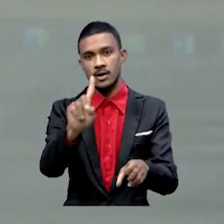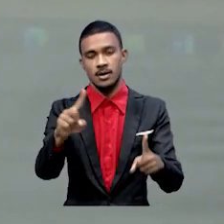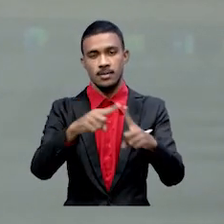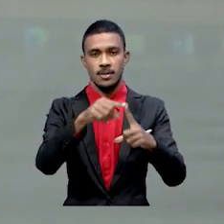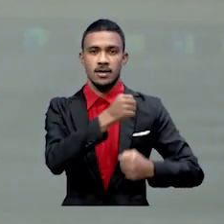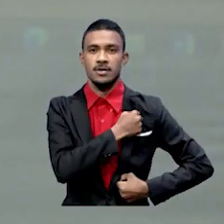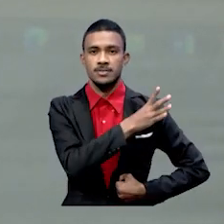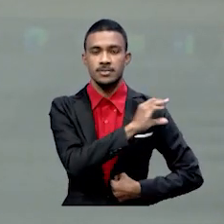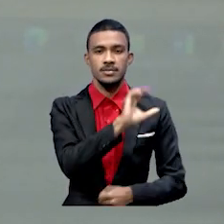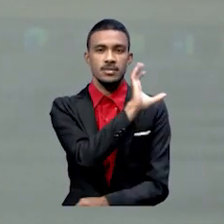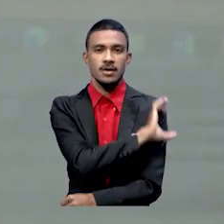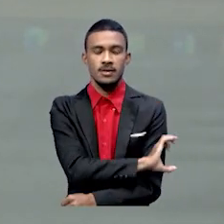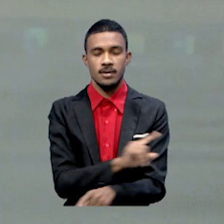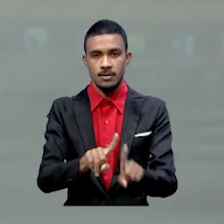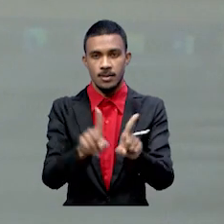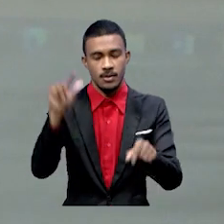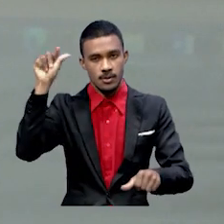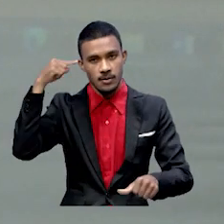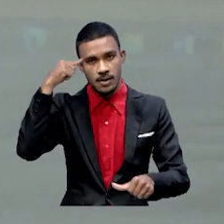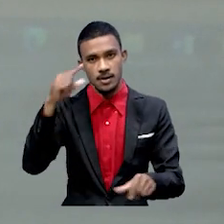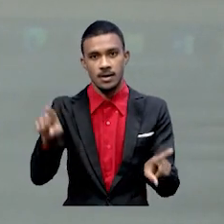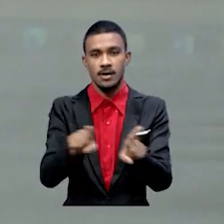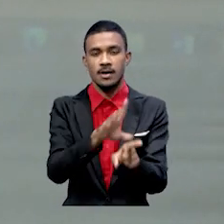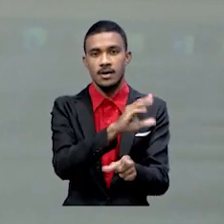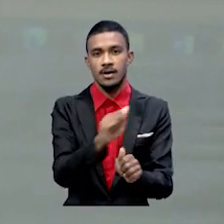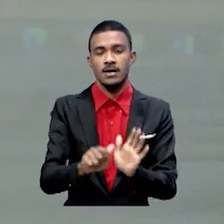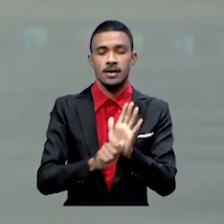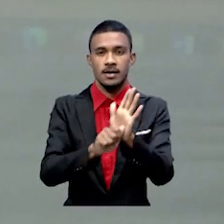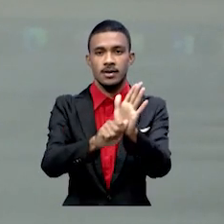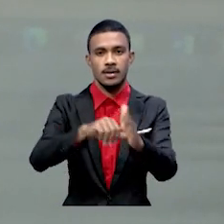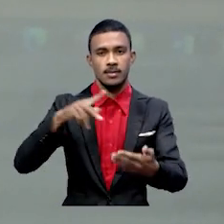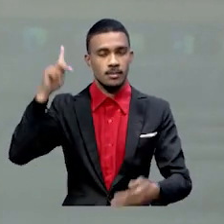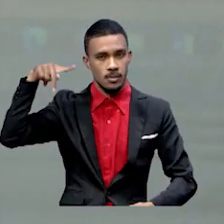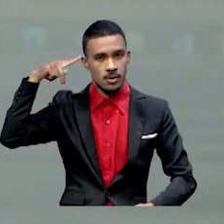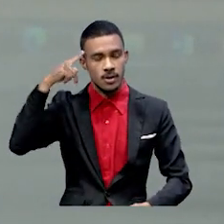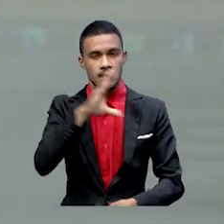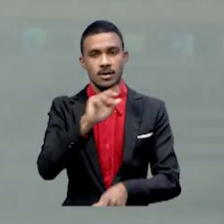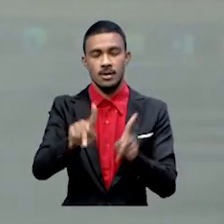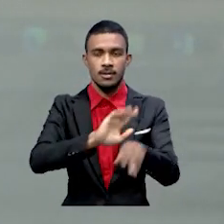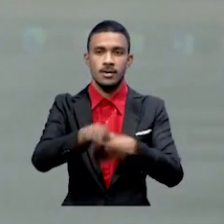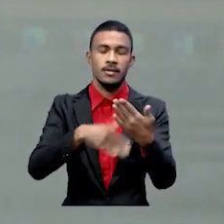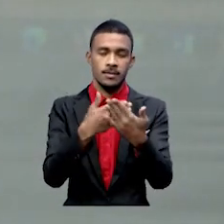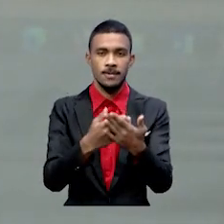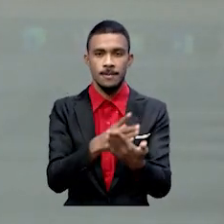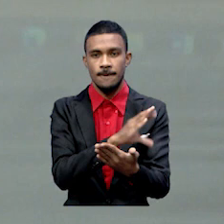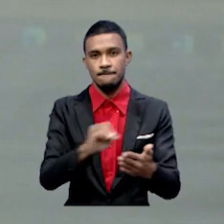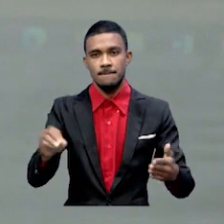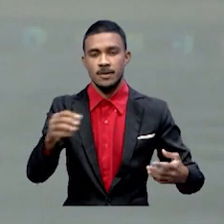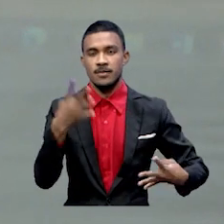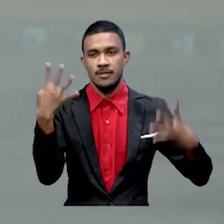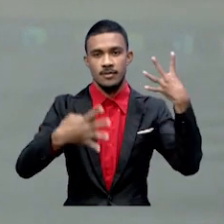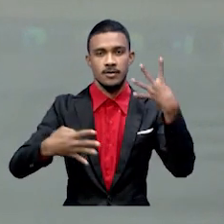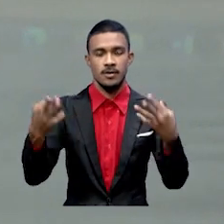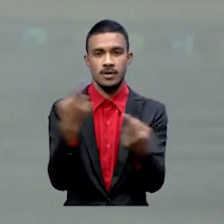defesa no segurança nian, mabe governante, agente estatal, político no sociedade civil em geral. Fundo durante a